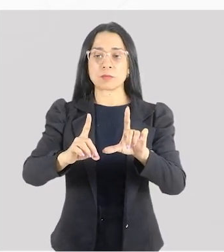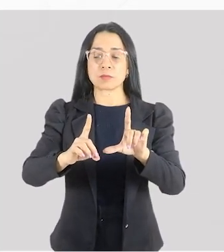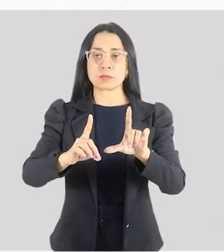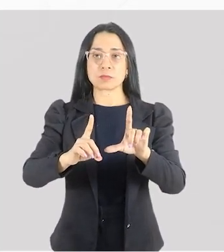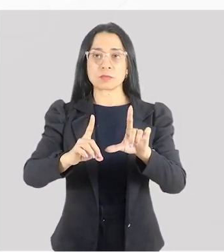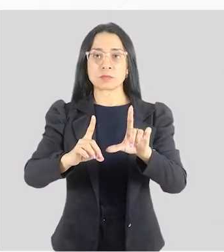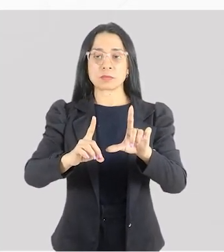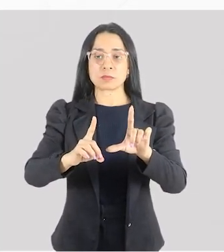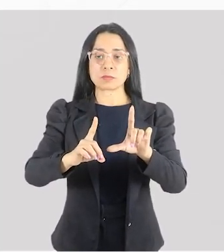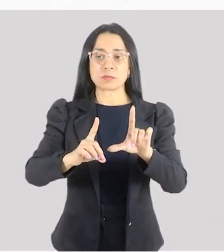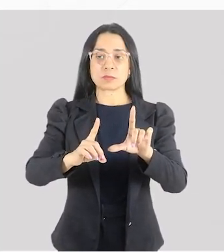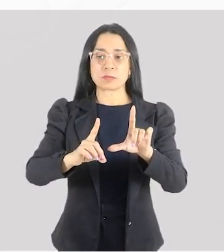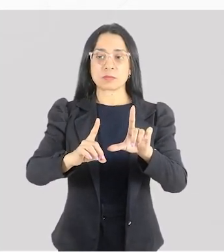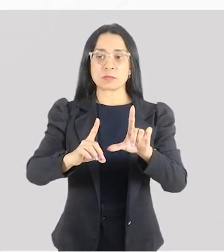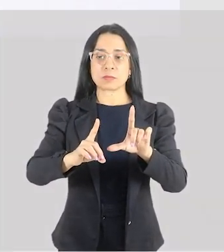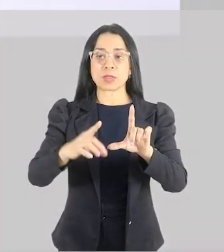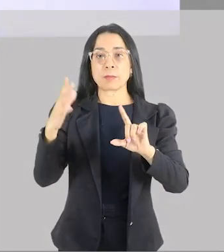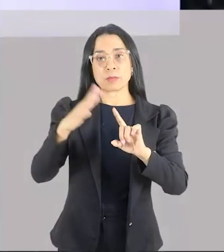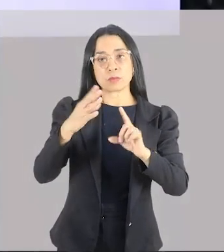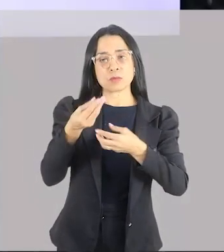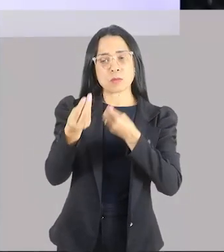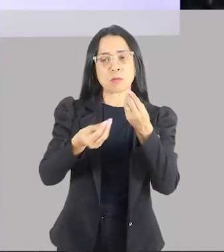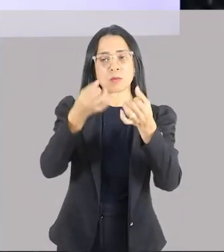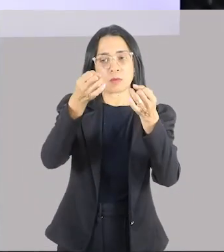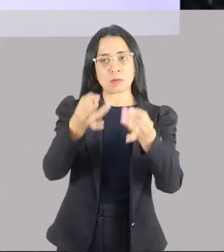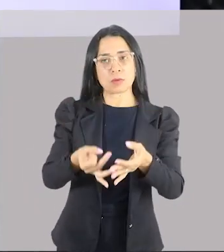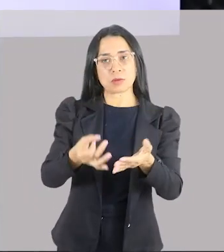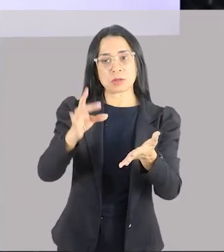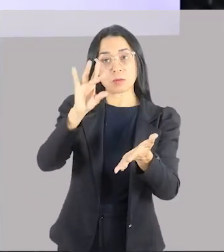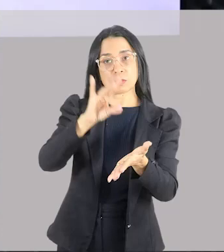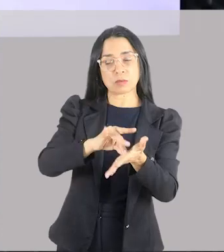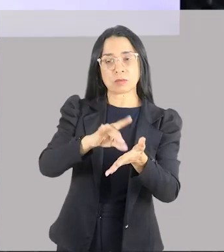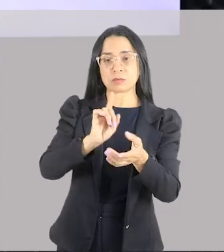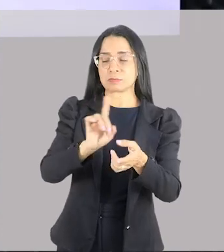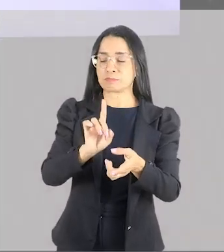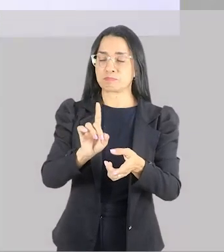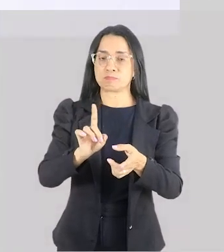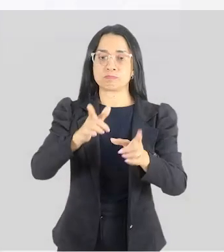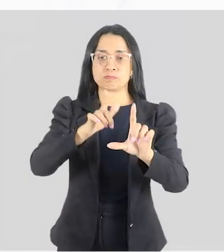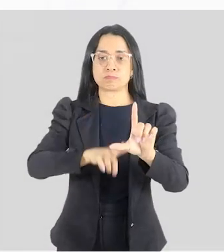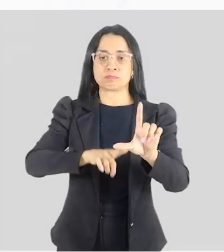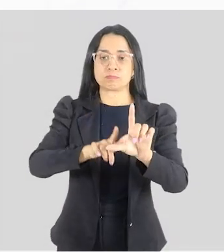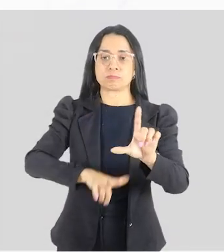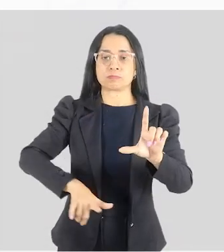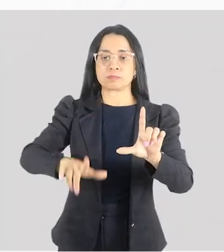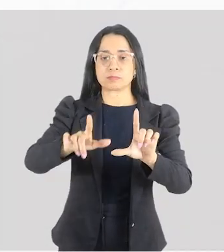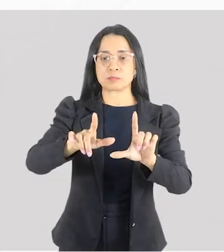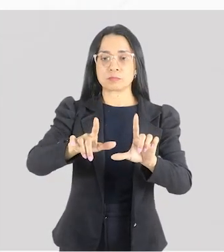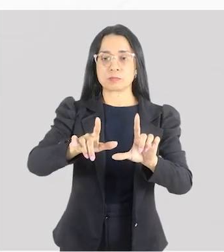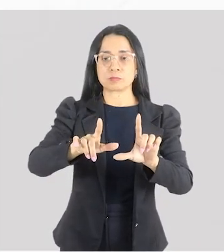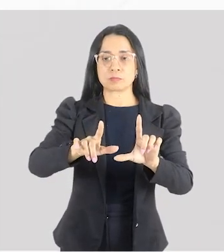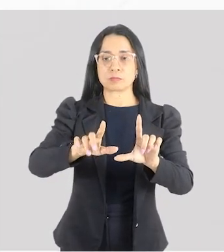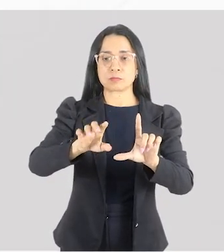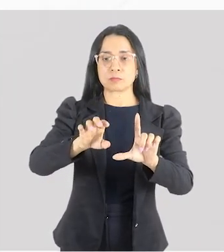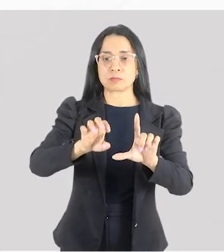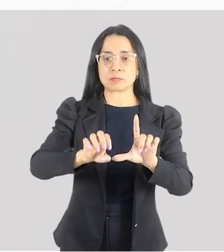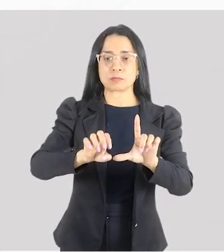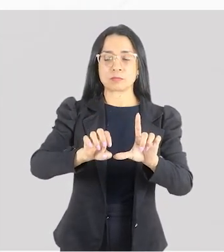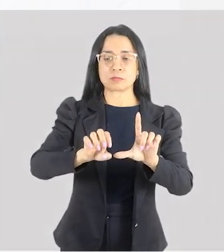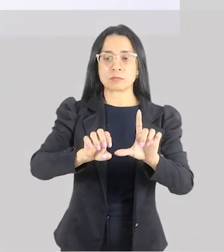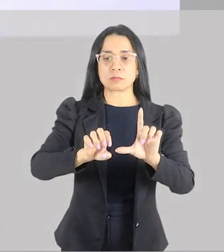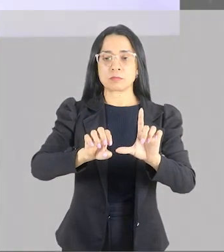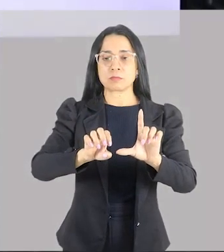explicar a realidade? Mitologia como forma de explicar a realidade? Não. Faz emergir o racionalismo que se tornou a base do